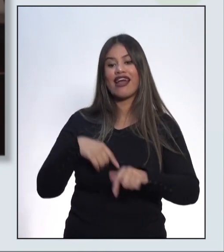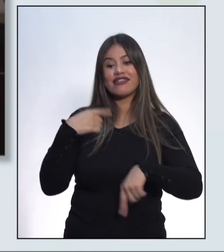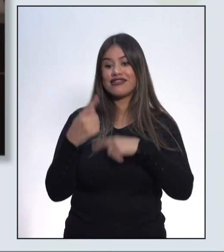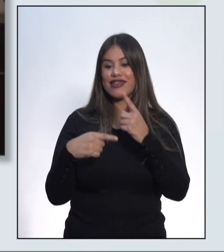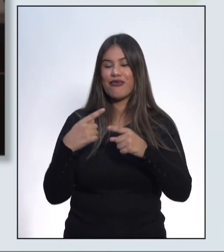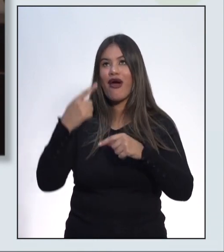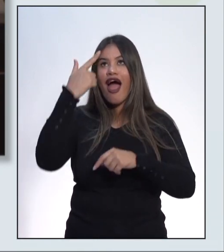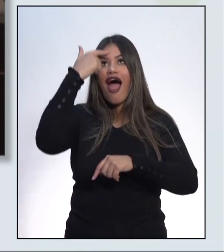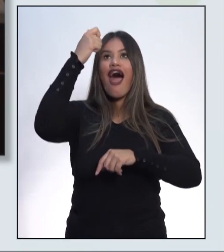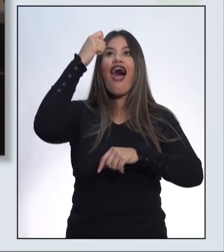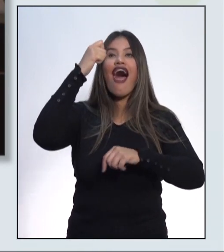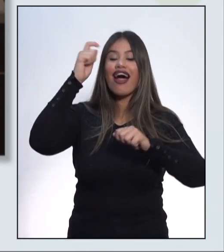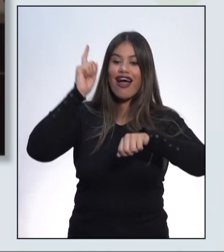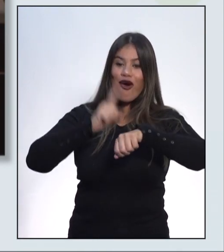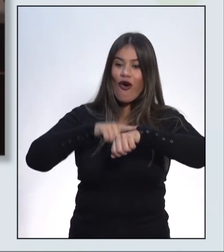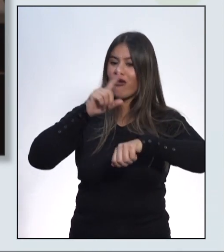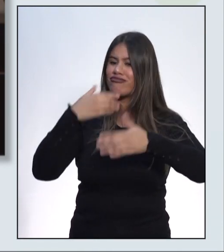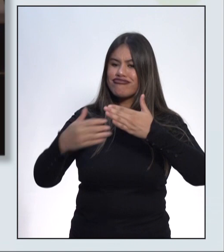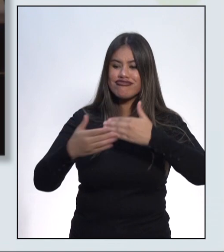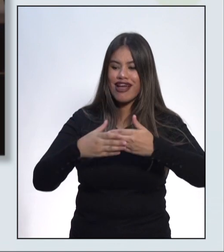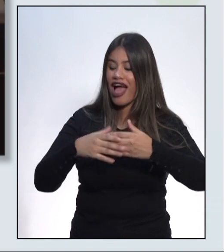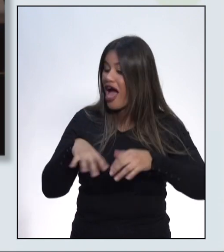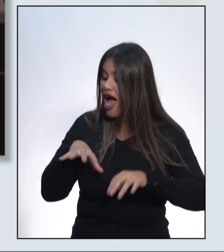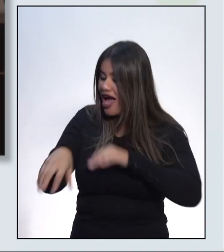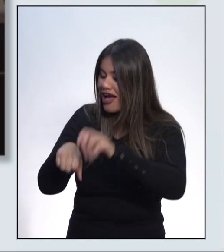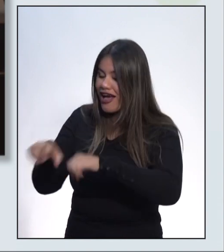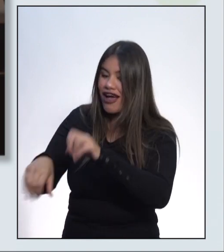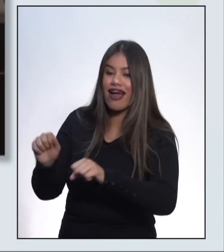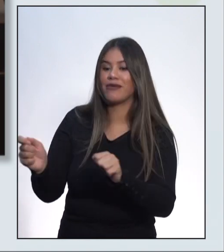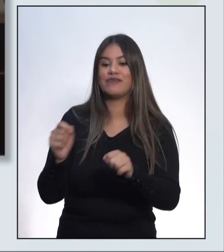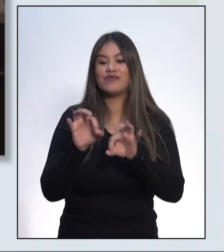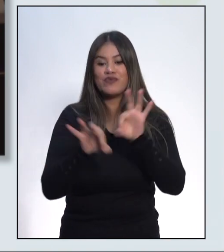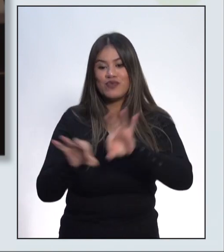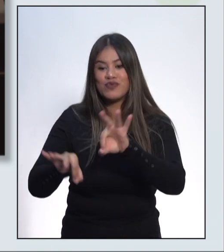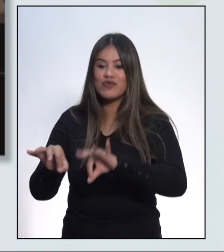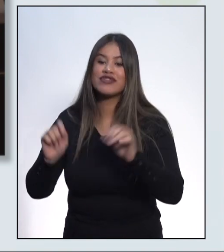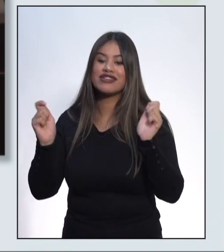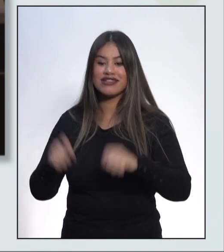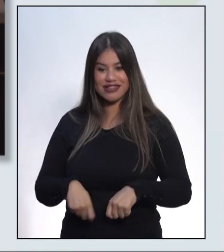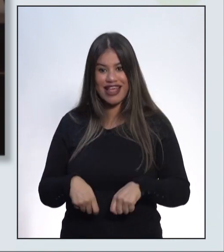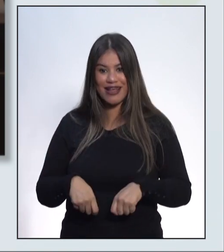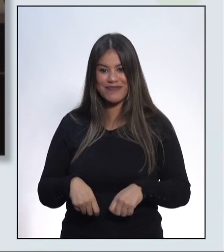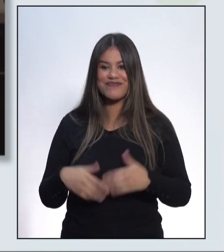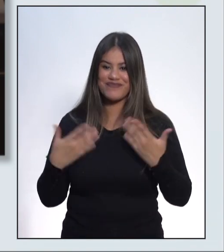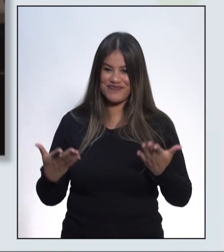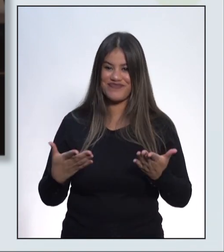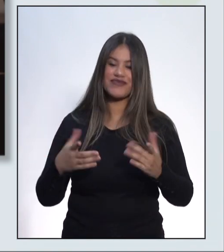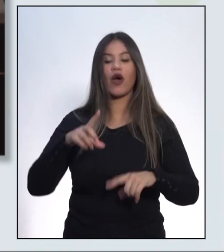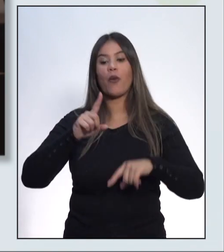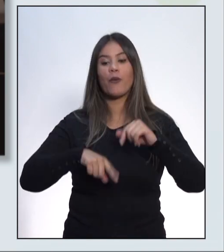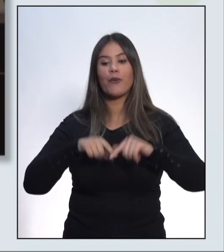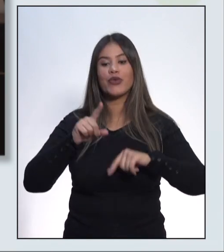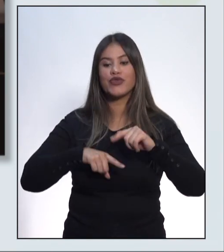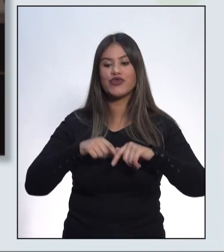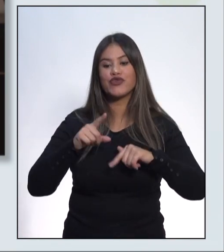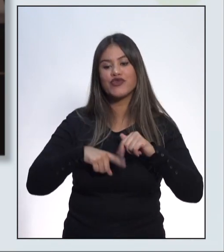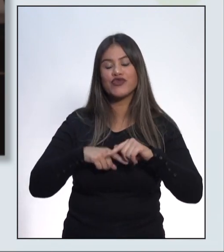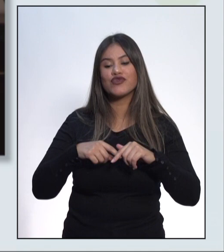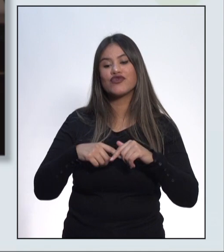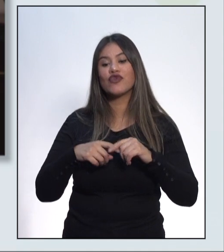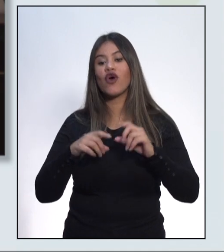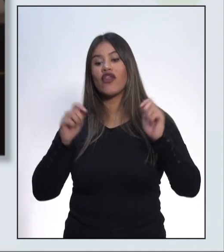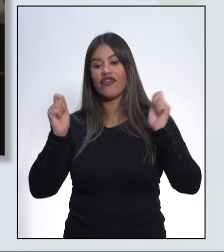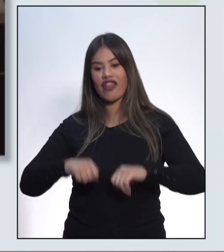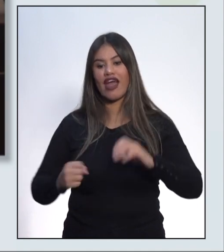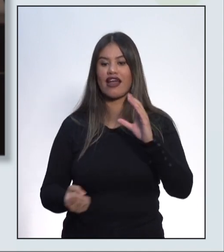explorar novas ideias a qualquer hora. Então pense nisso, separe esses materiais que sobraram e ou crie a sua caixa mão na massa